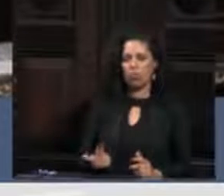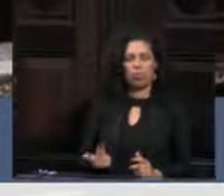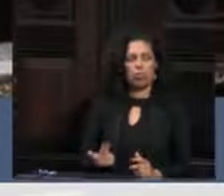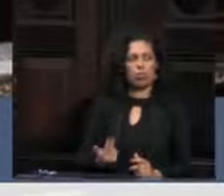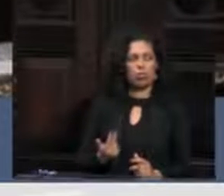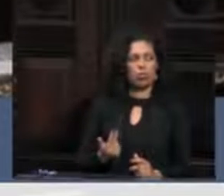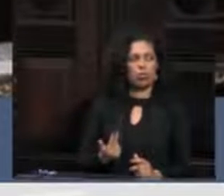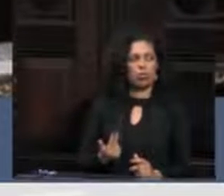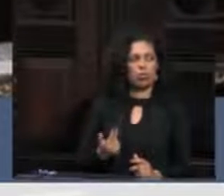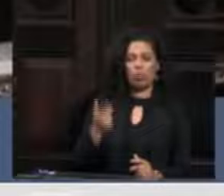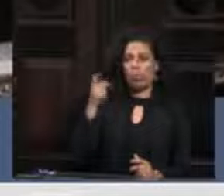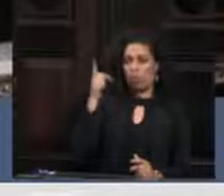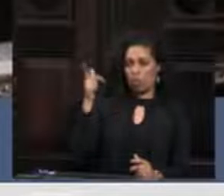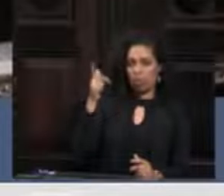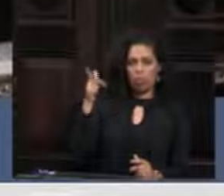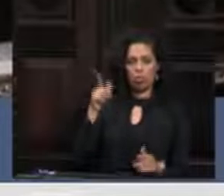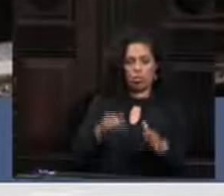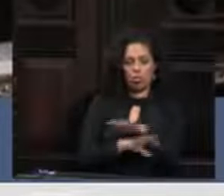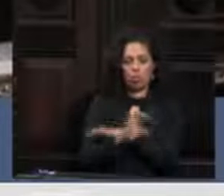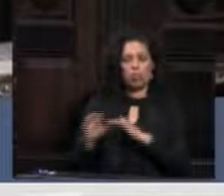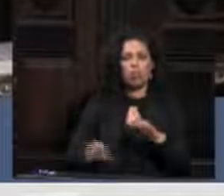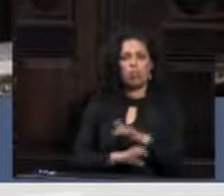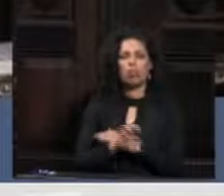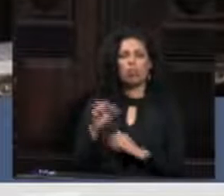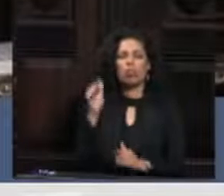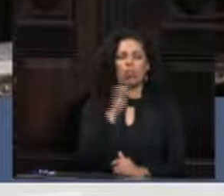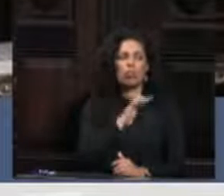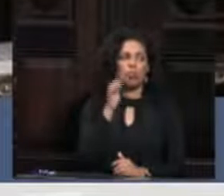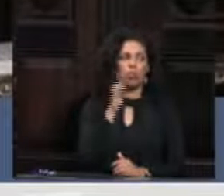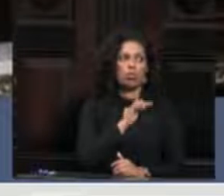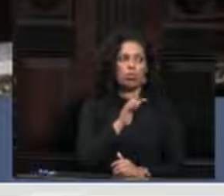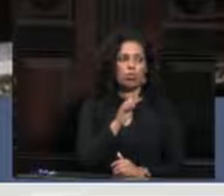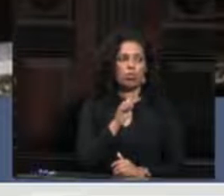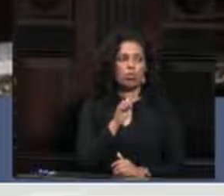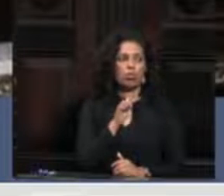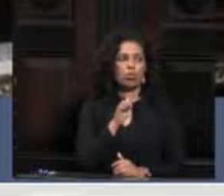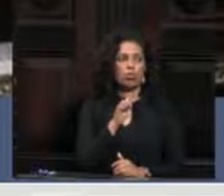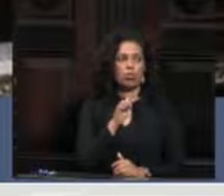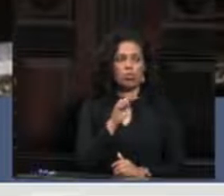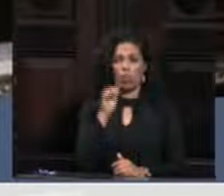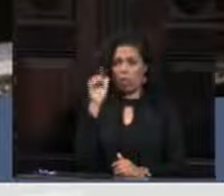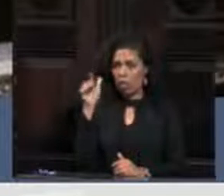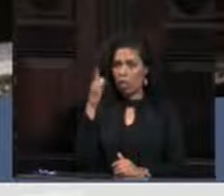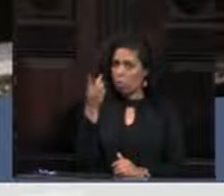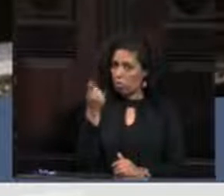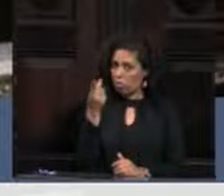a SEDAI no estado do Rio de Janeiro tem sido lucrativa.